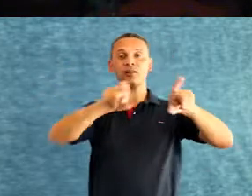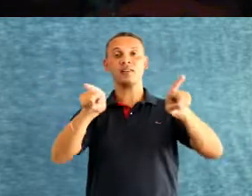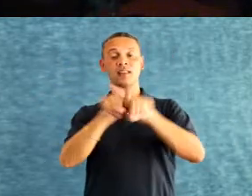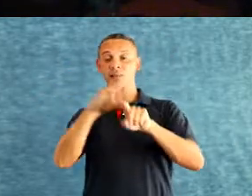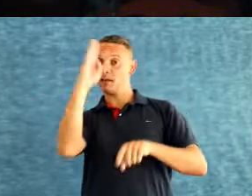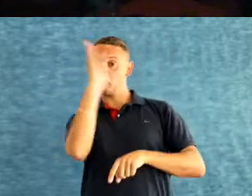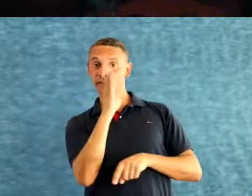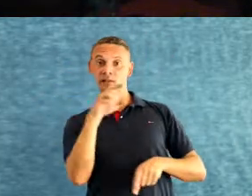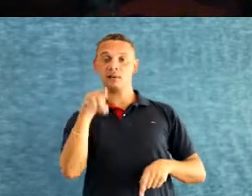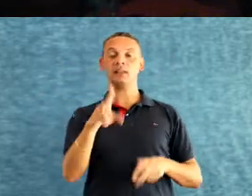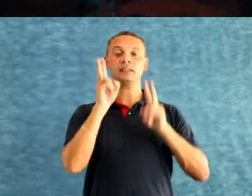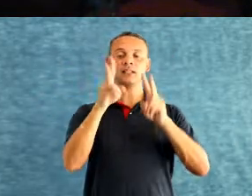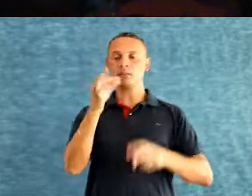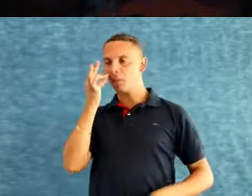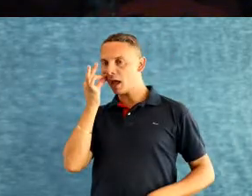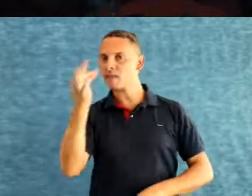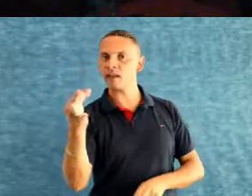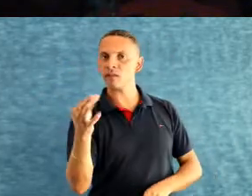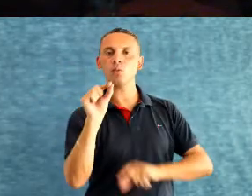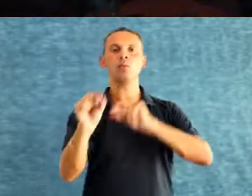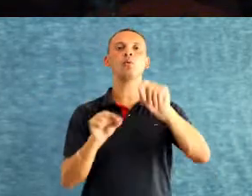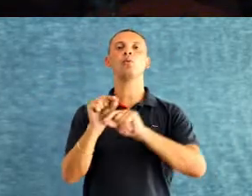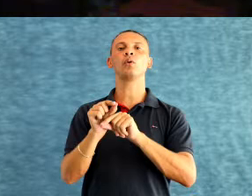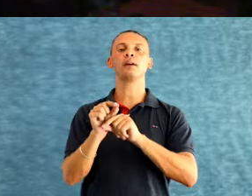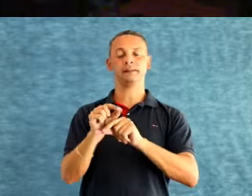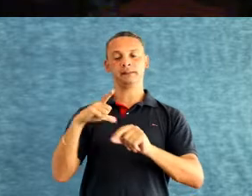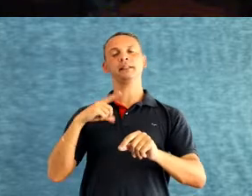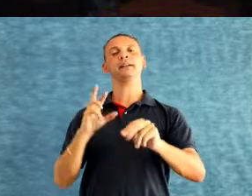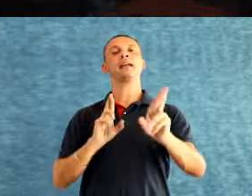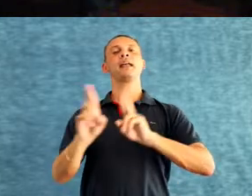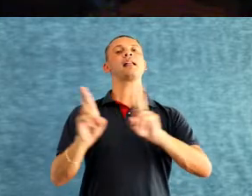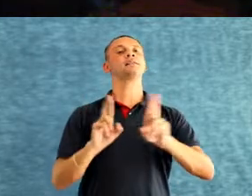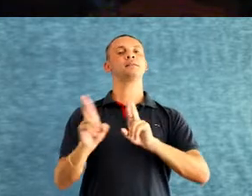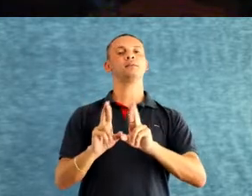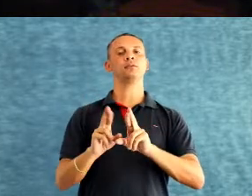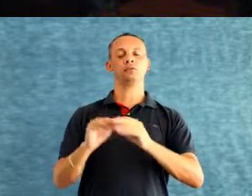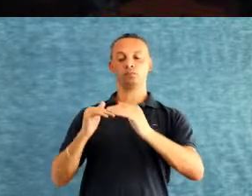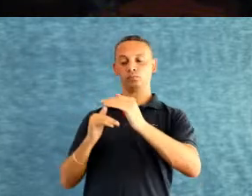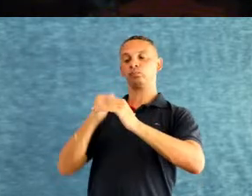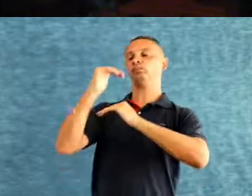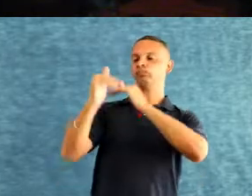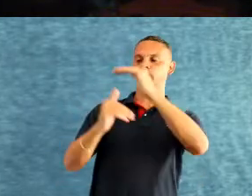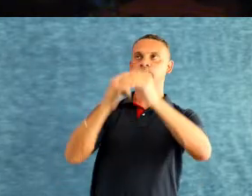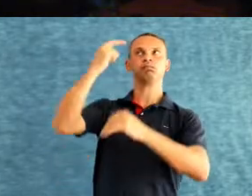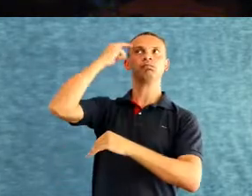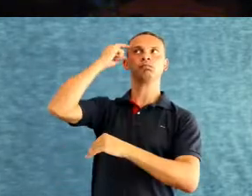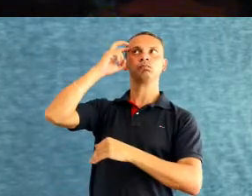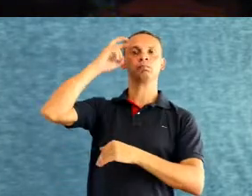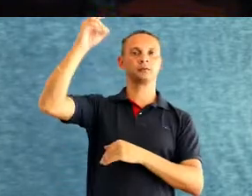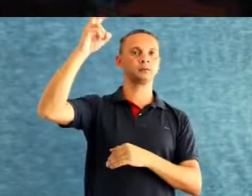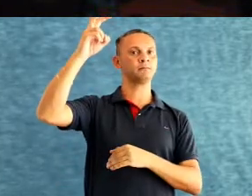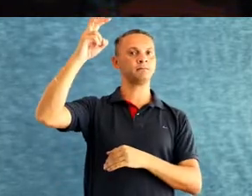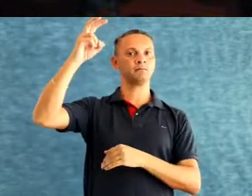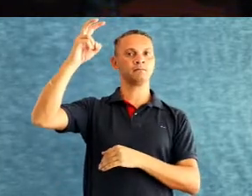brasileira, sempre atenta à relação existente entre o desenvolvimento intelectual e material do país,